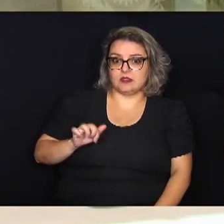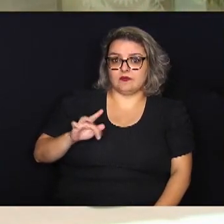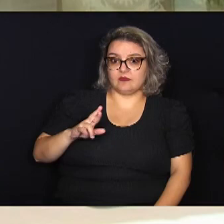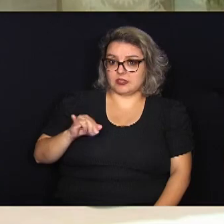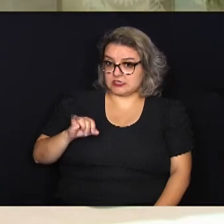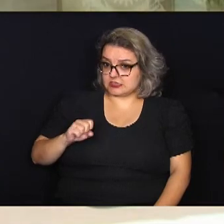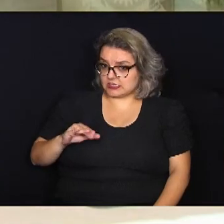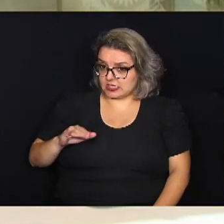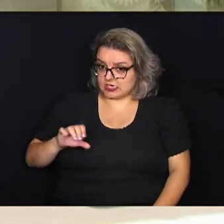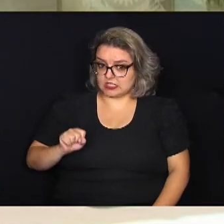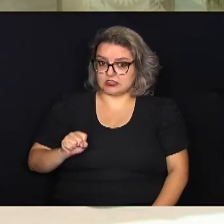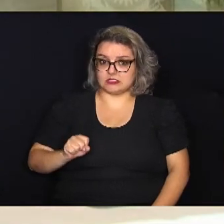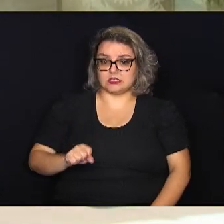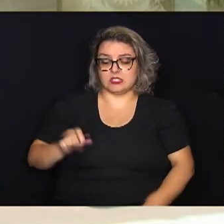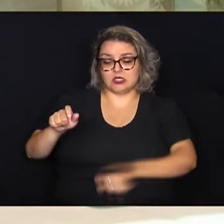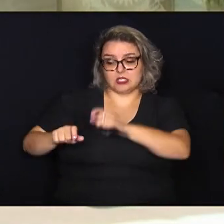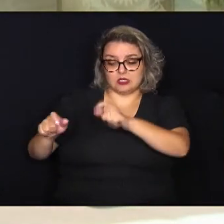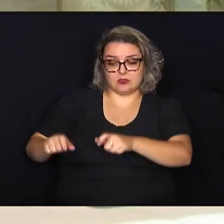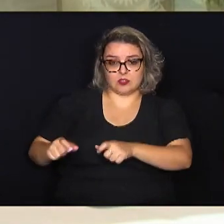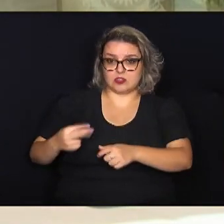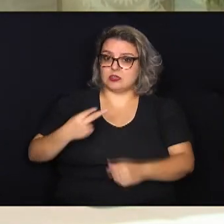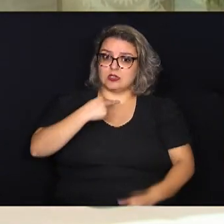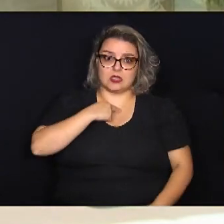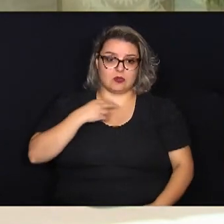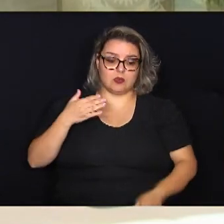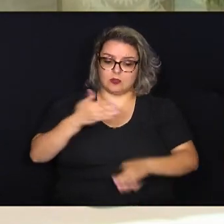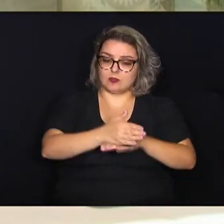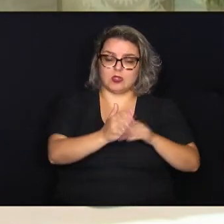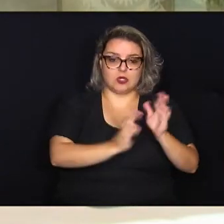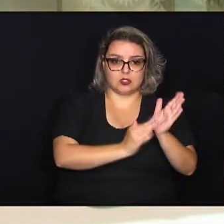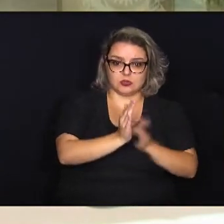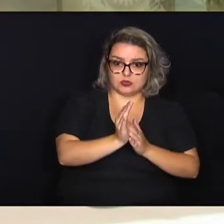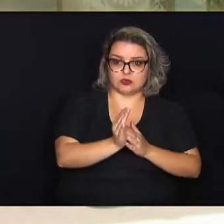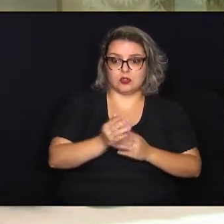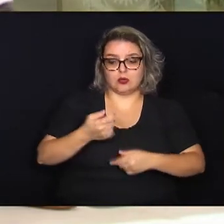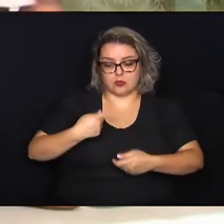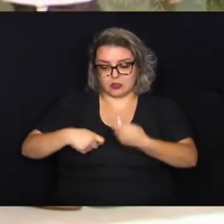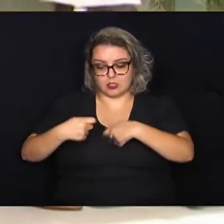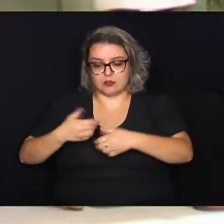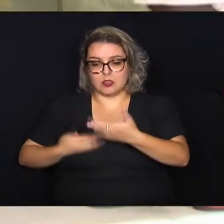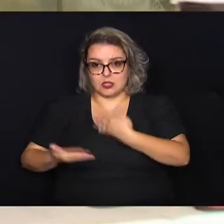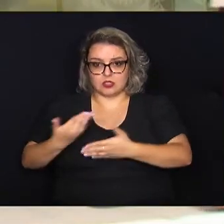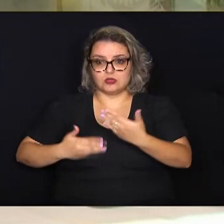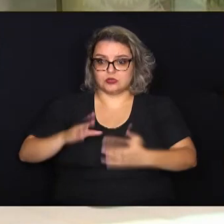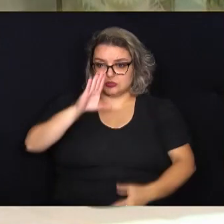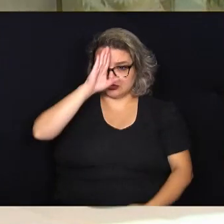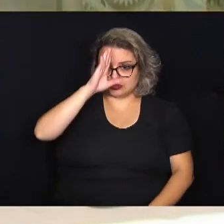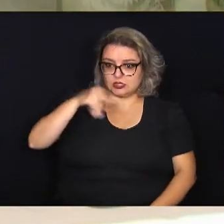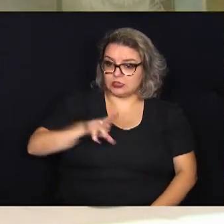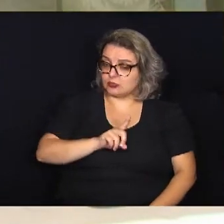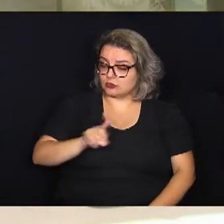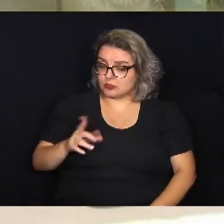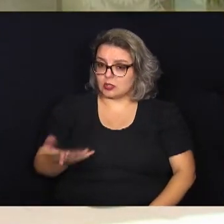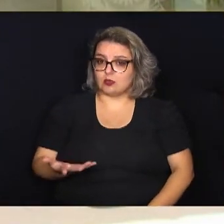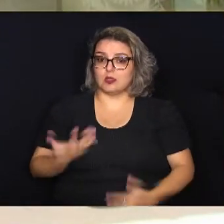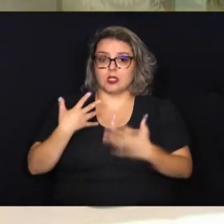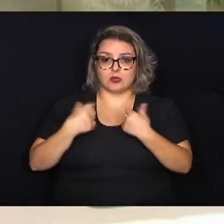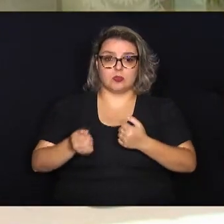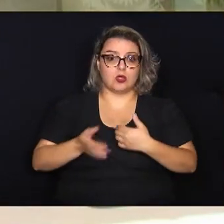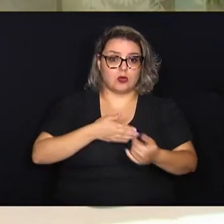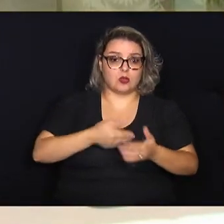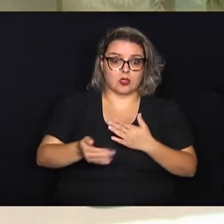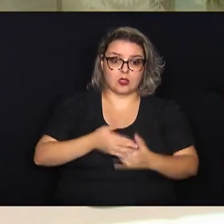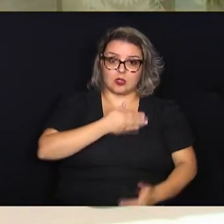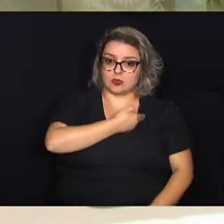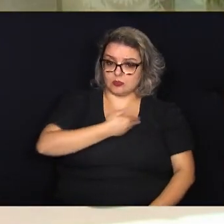de participar de concurso público ou processo seletivo da administração direta ou indireta e assumir qualquer função